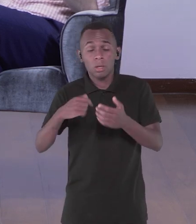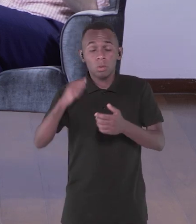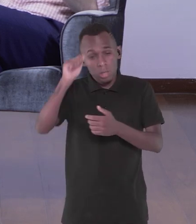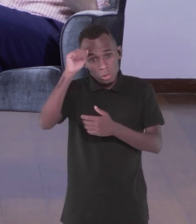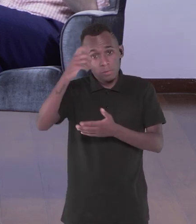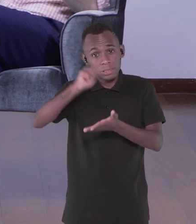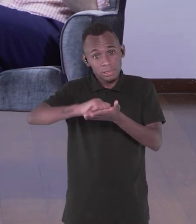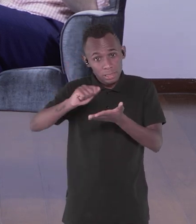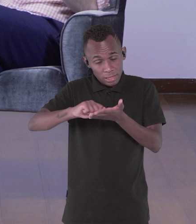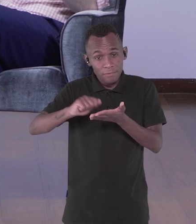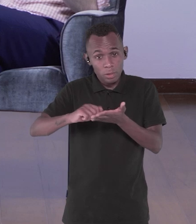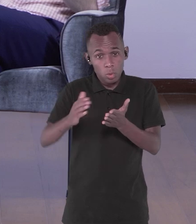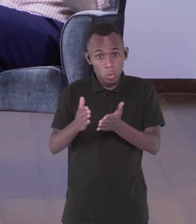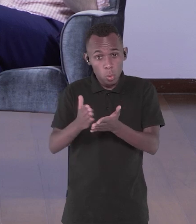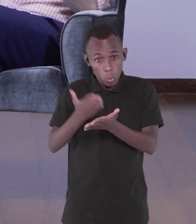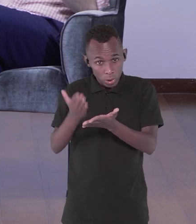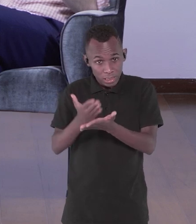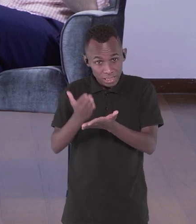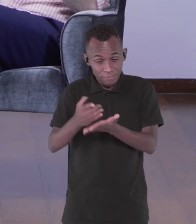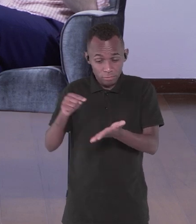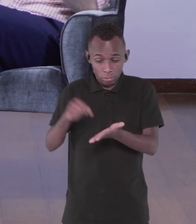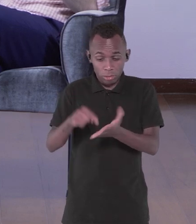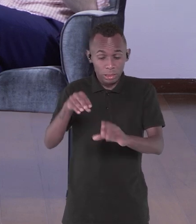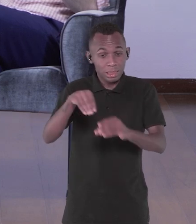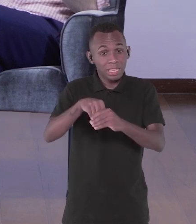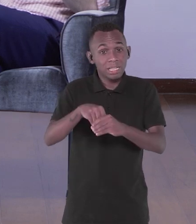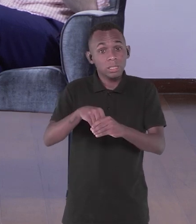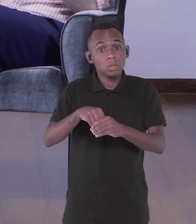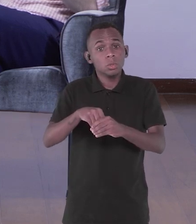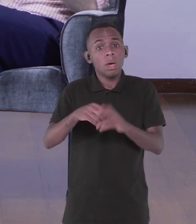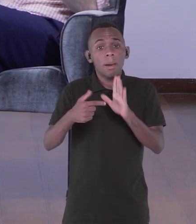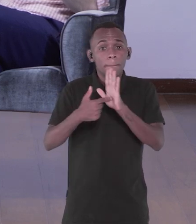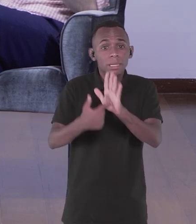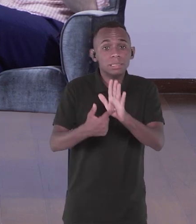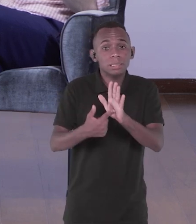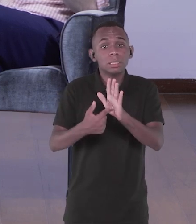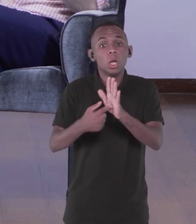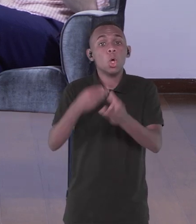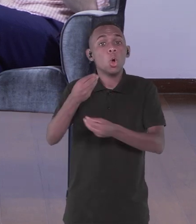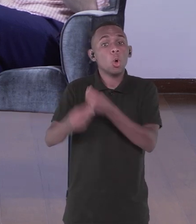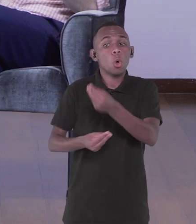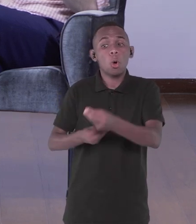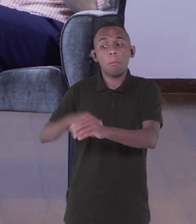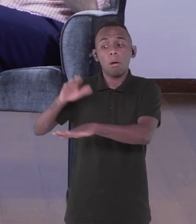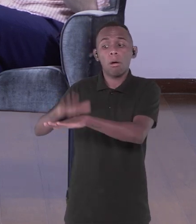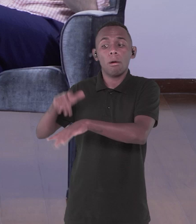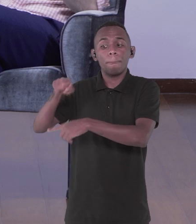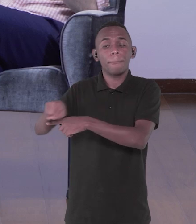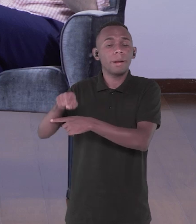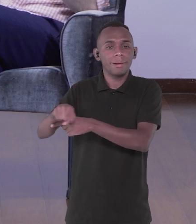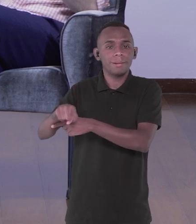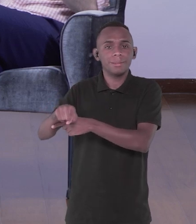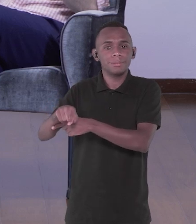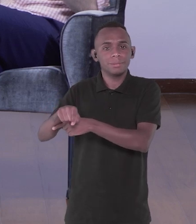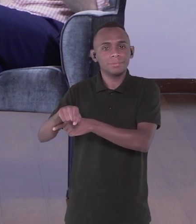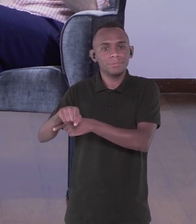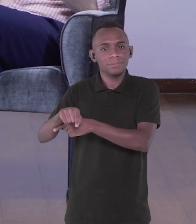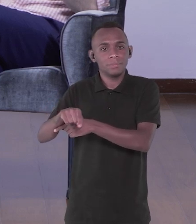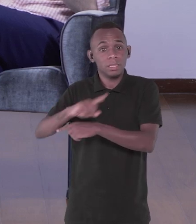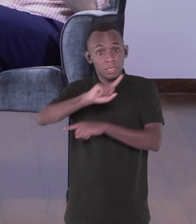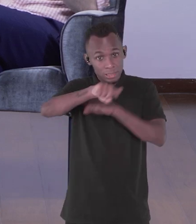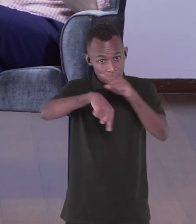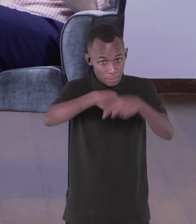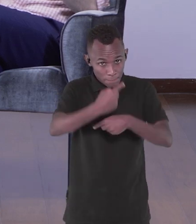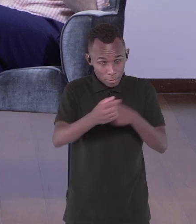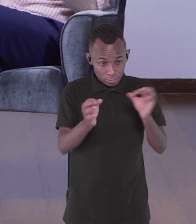livro contando justamente o que é que existe do outro lado da emoção nossa. Depois que a gente